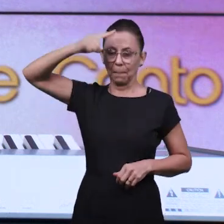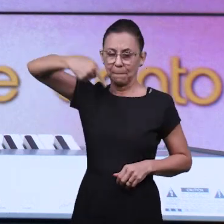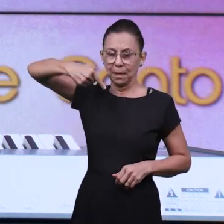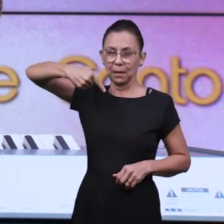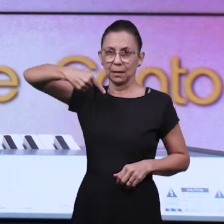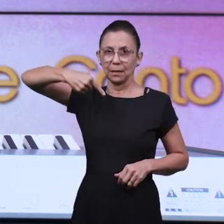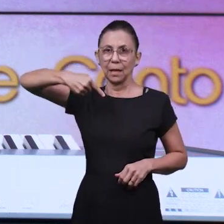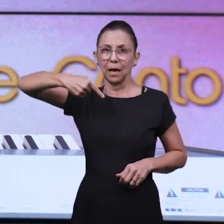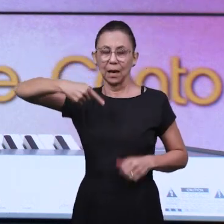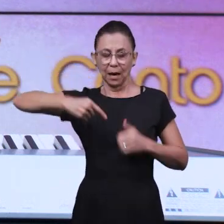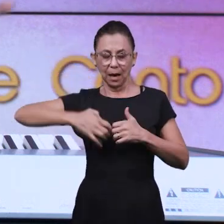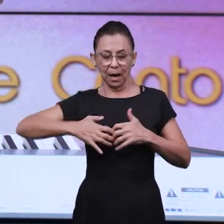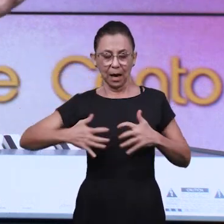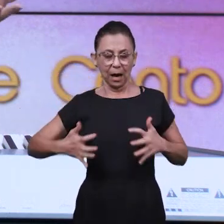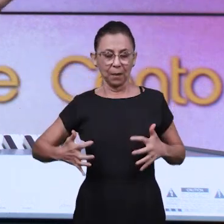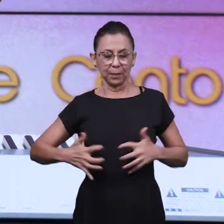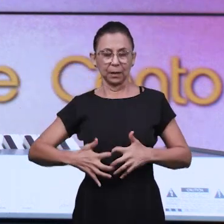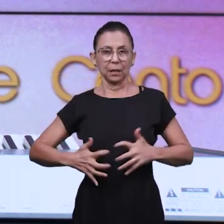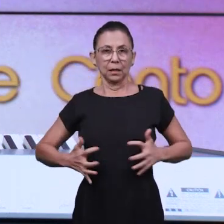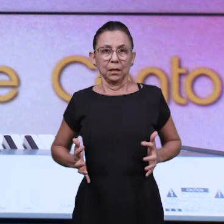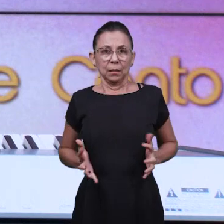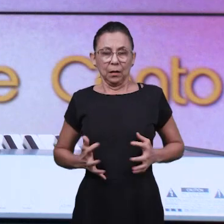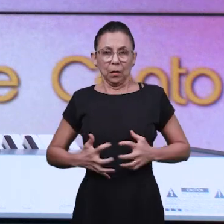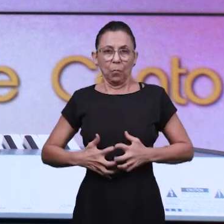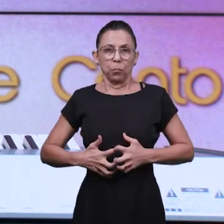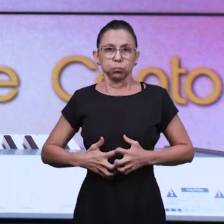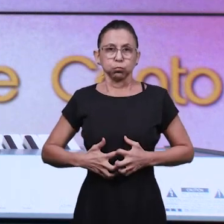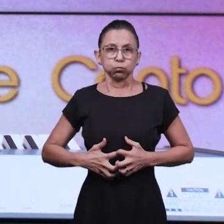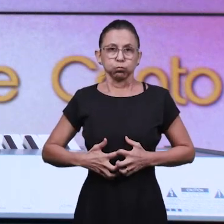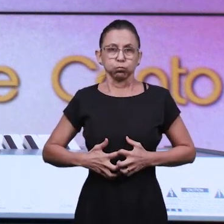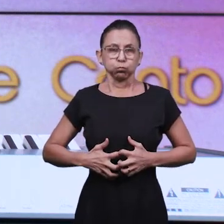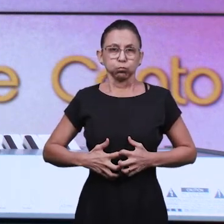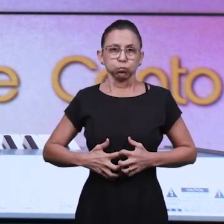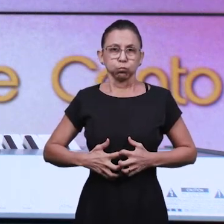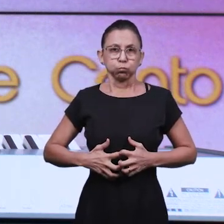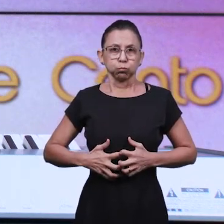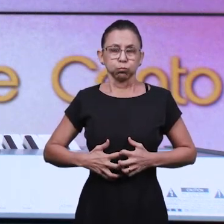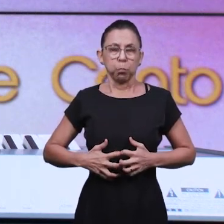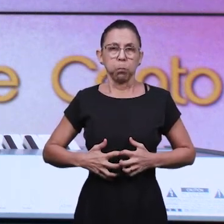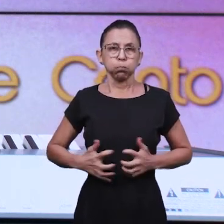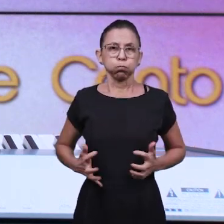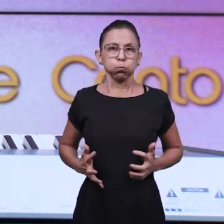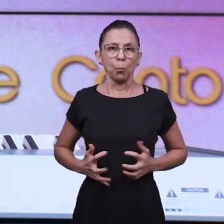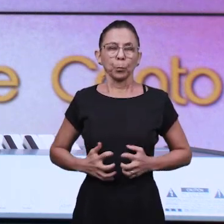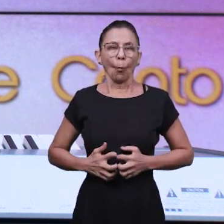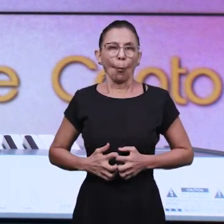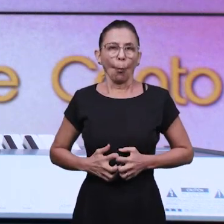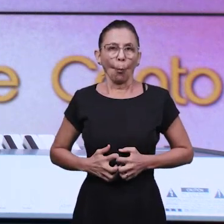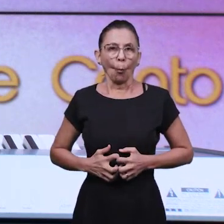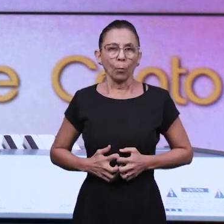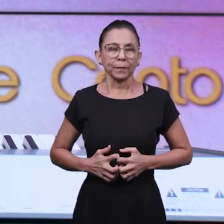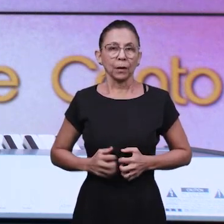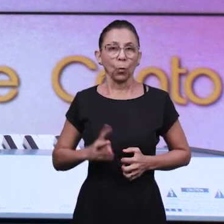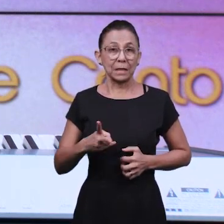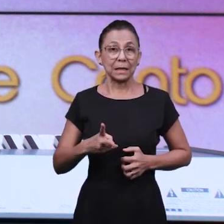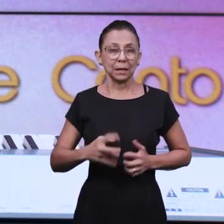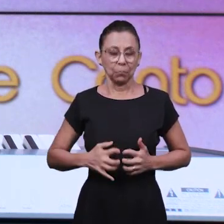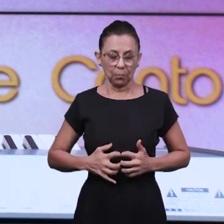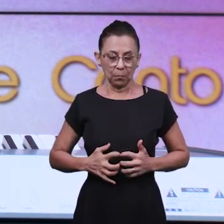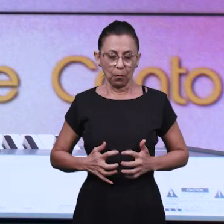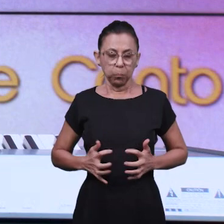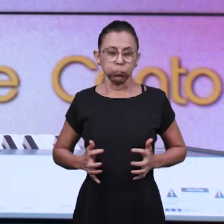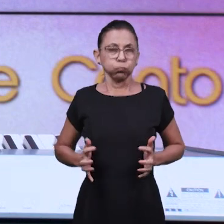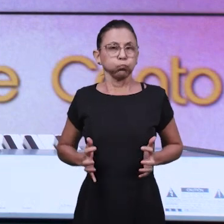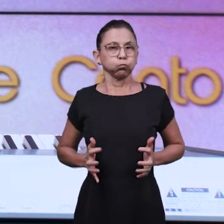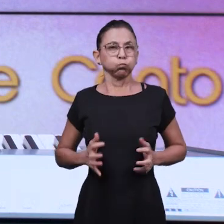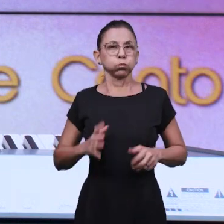o movimento de abertura e até mesmo o de fechamento, para que você consiga manter essa estrutura aberta pelo